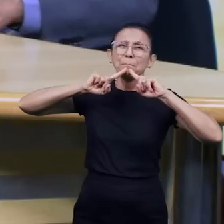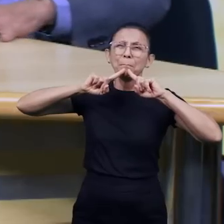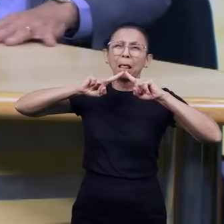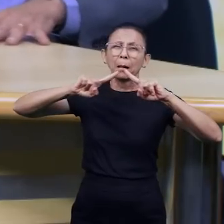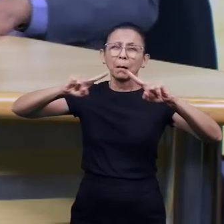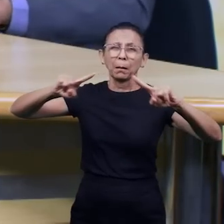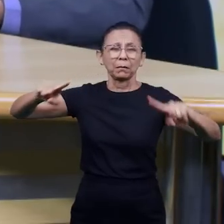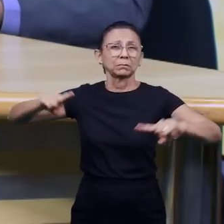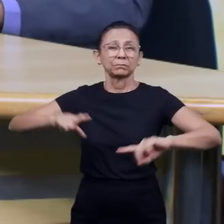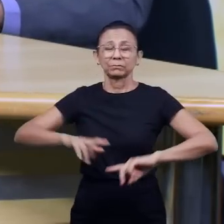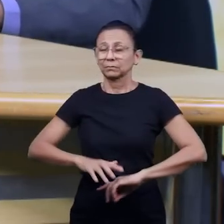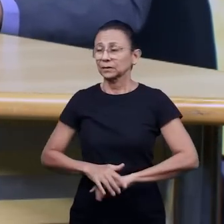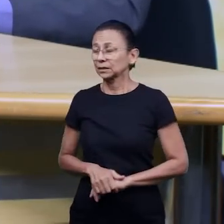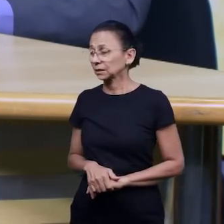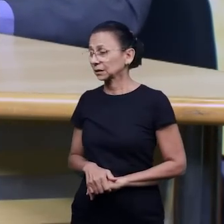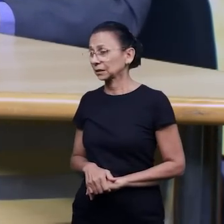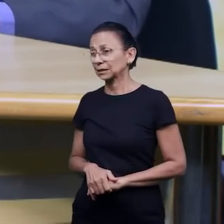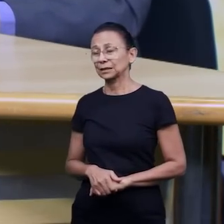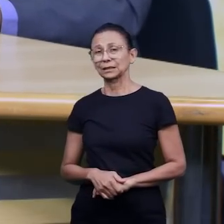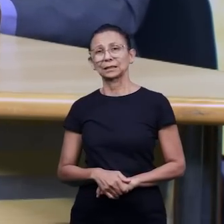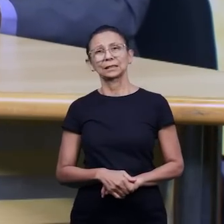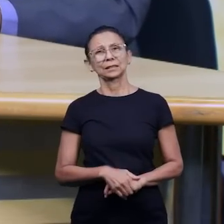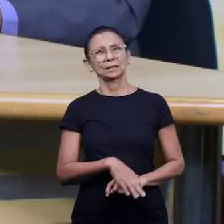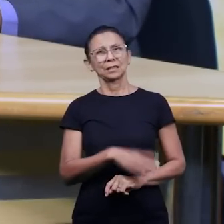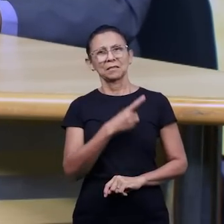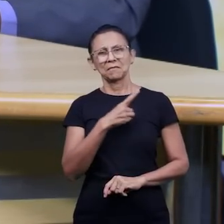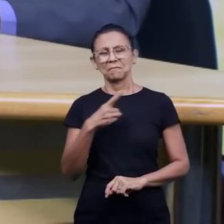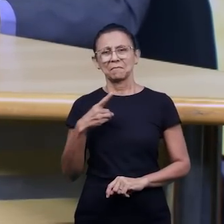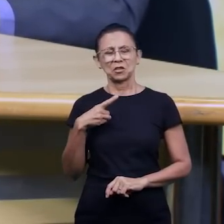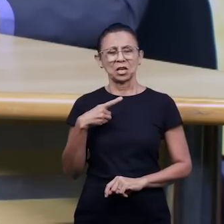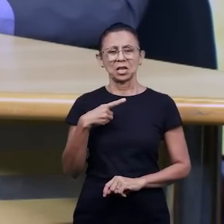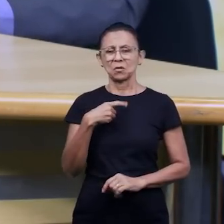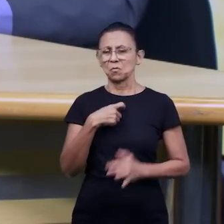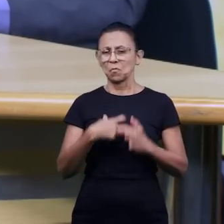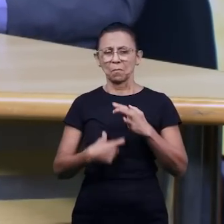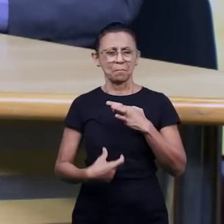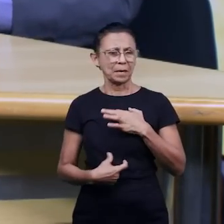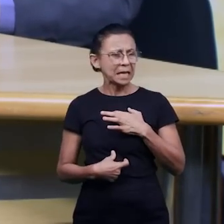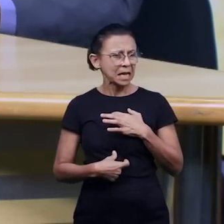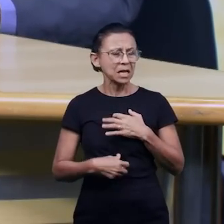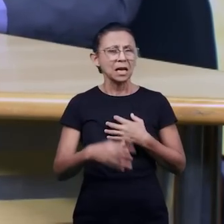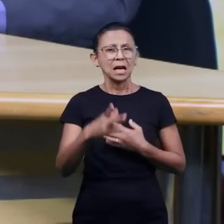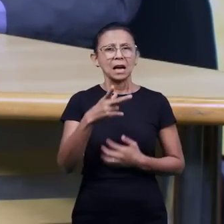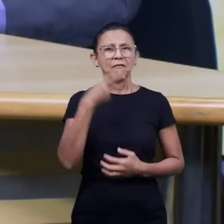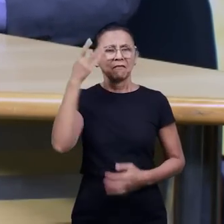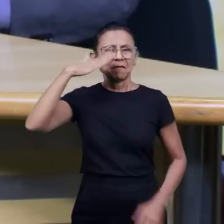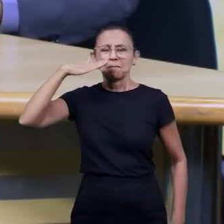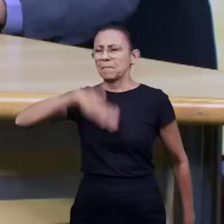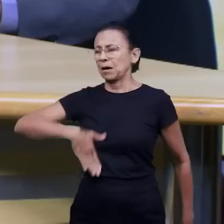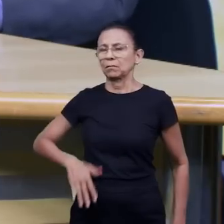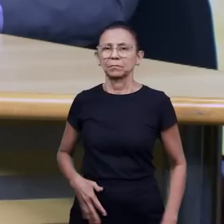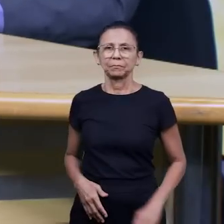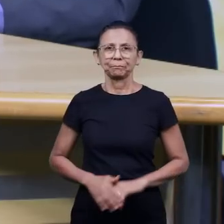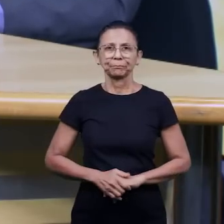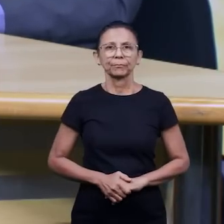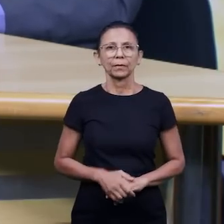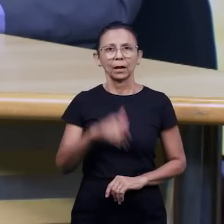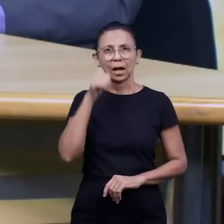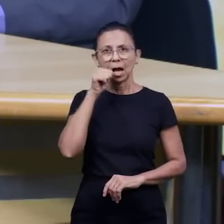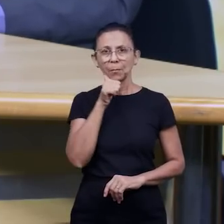uma das características da idolatria é quando você começa a dar valor àquilo que você é, o homem que você